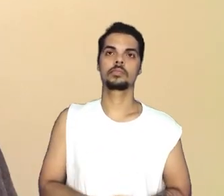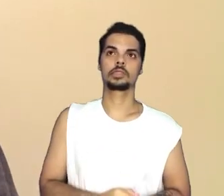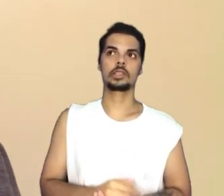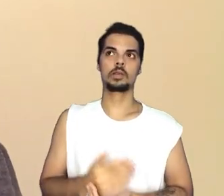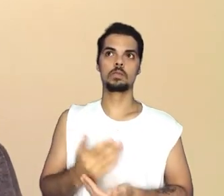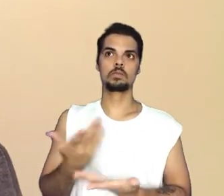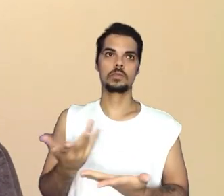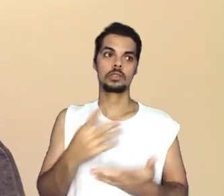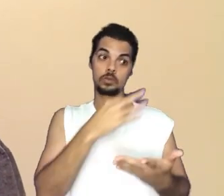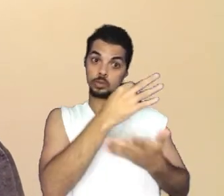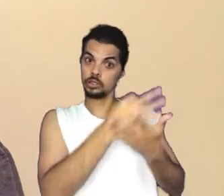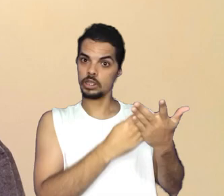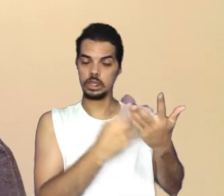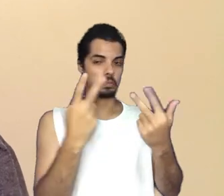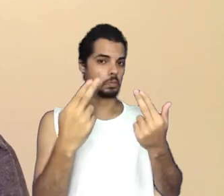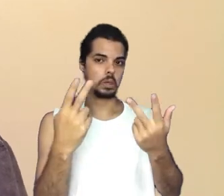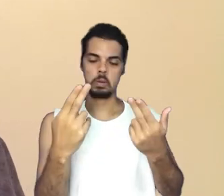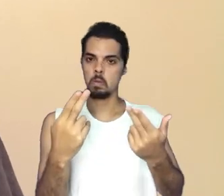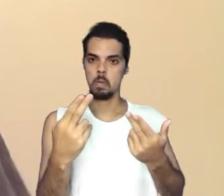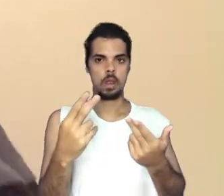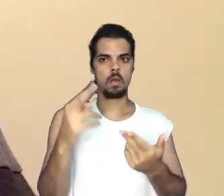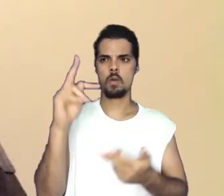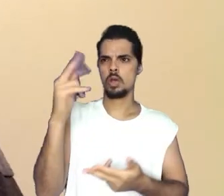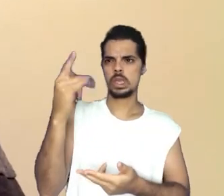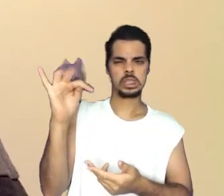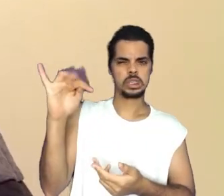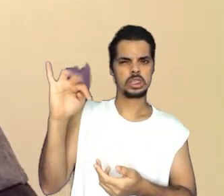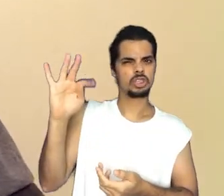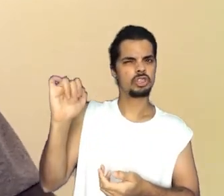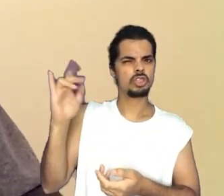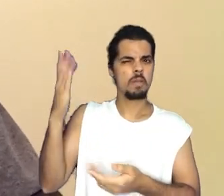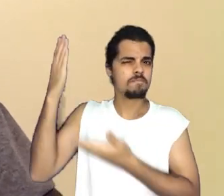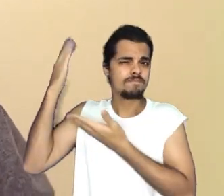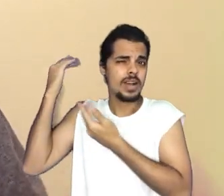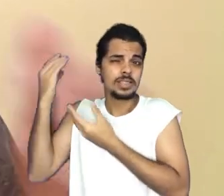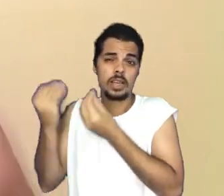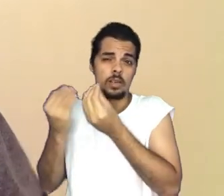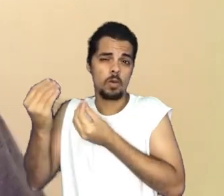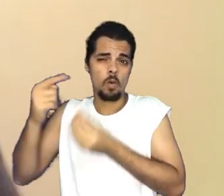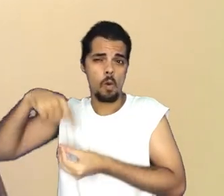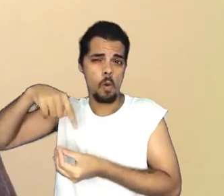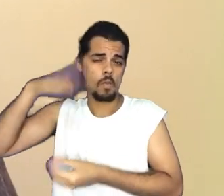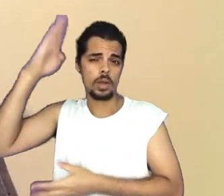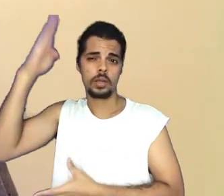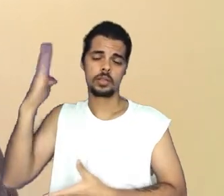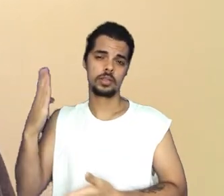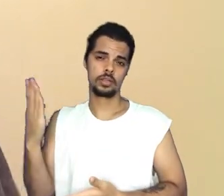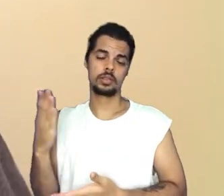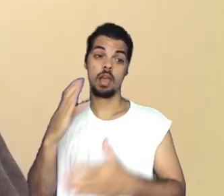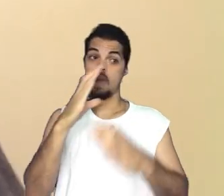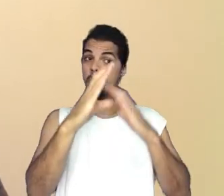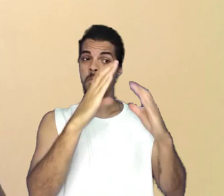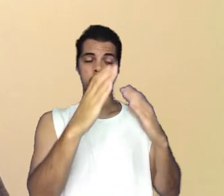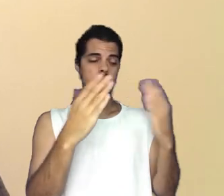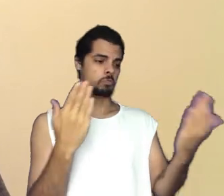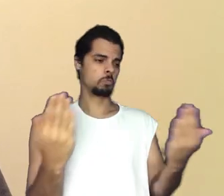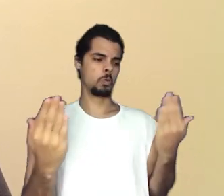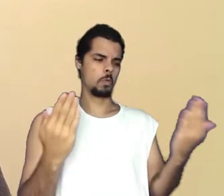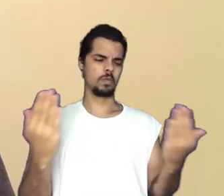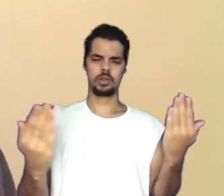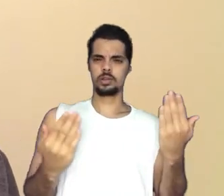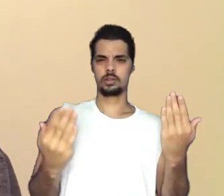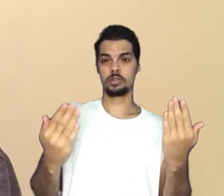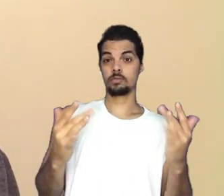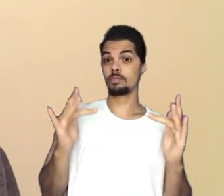o Haiti foi aqui. A música do Caetano, ele faz muita análise, o Haiti é aqui, o